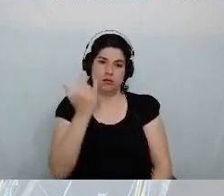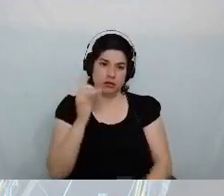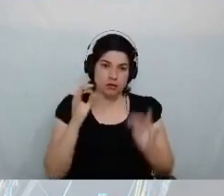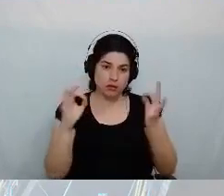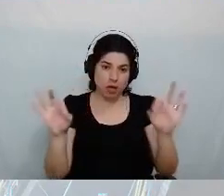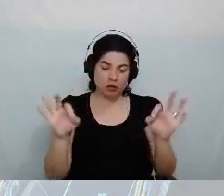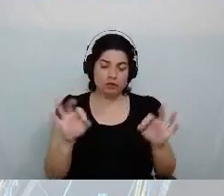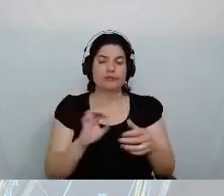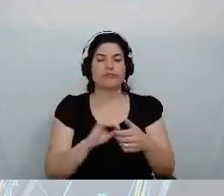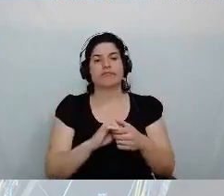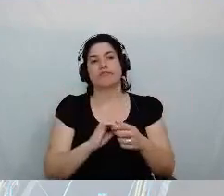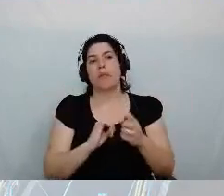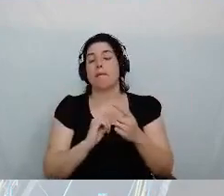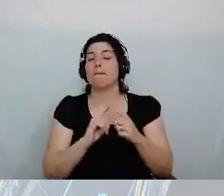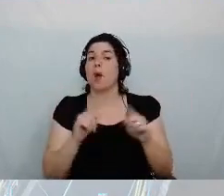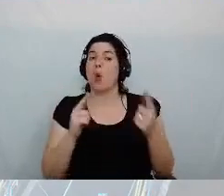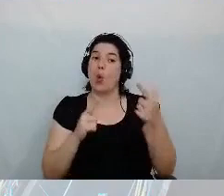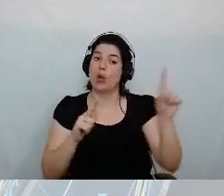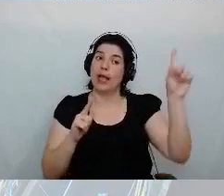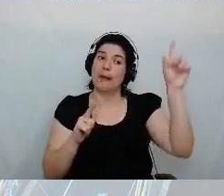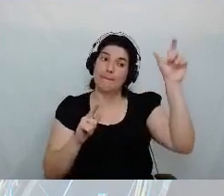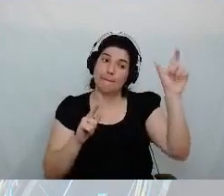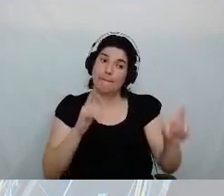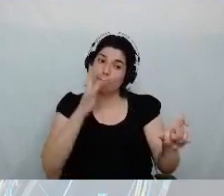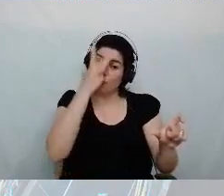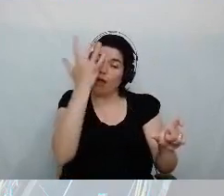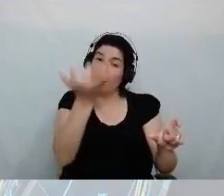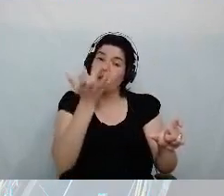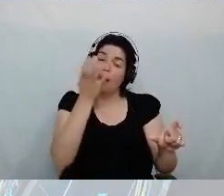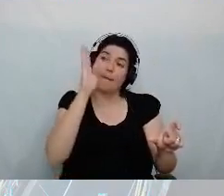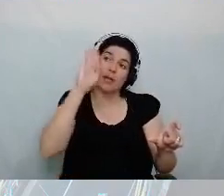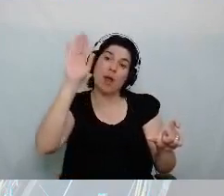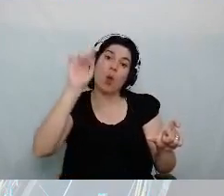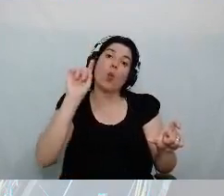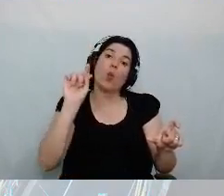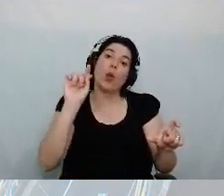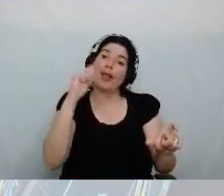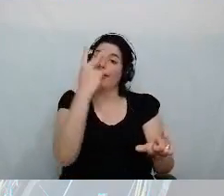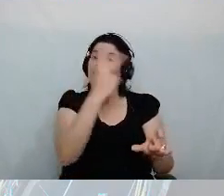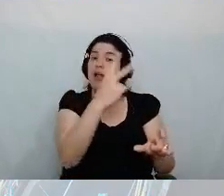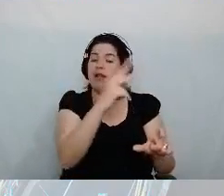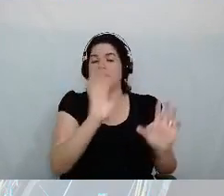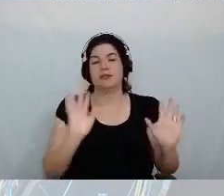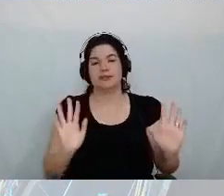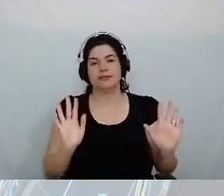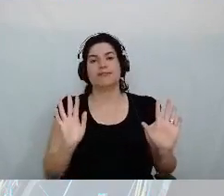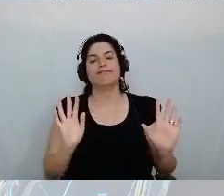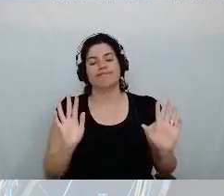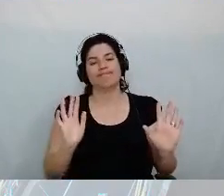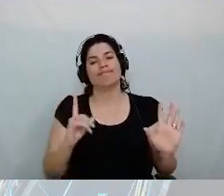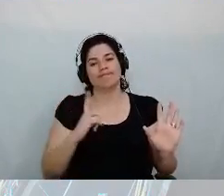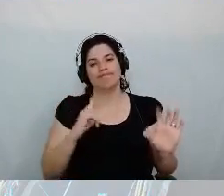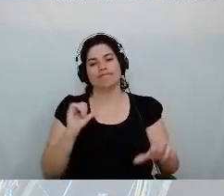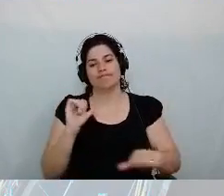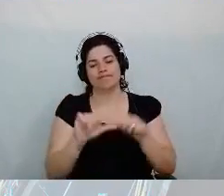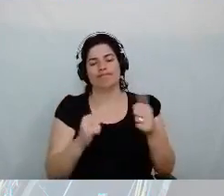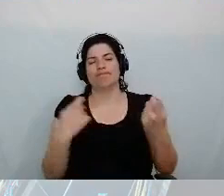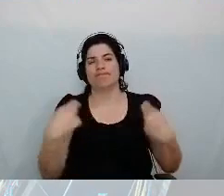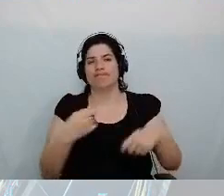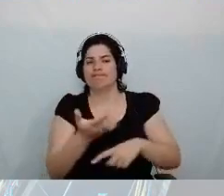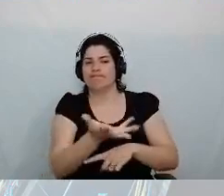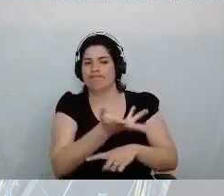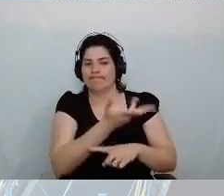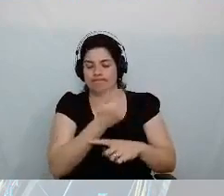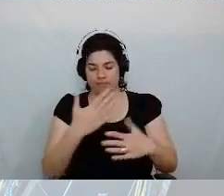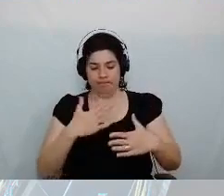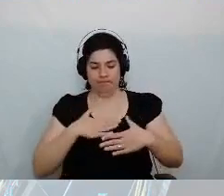Porém, o outro quer priorizar qual item? O dele. Então, eu já defini a transformação. Eu preciso convencê-lo que o meu